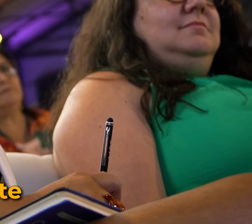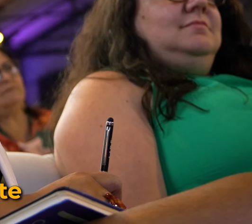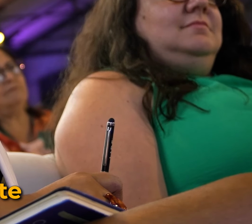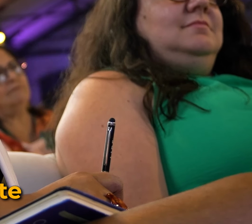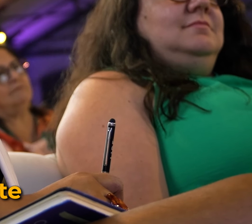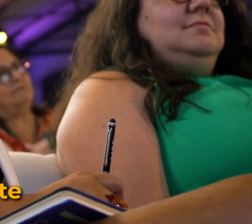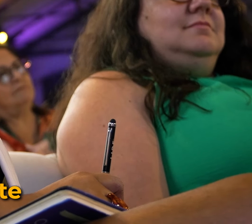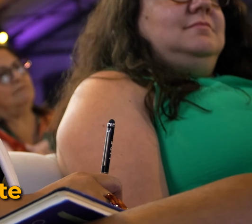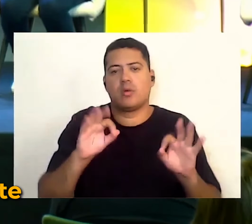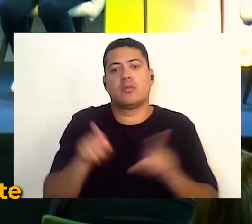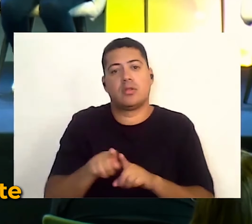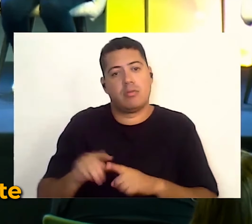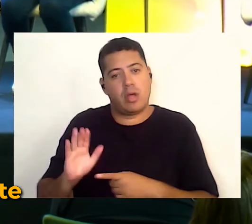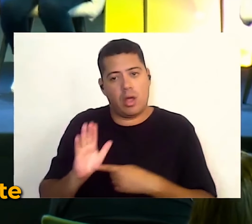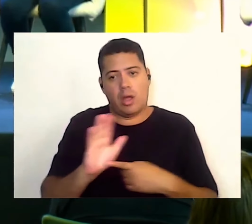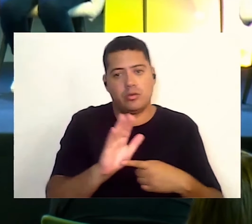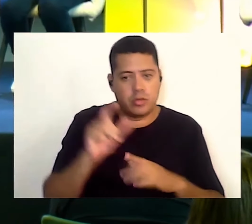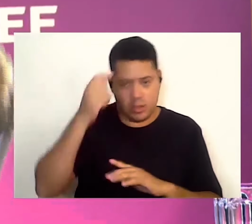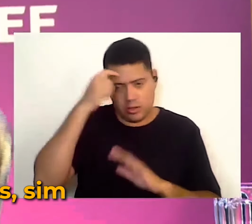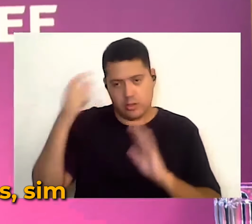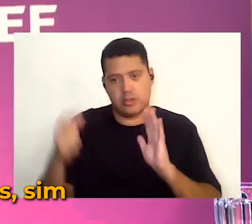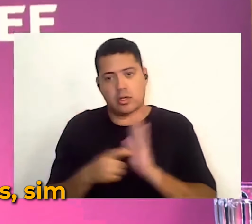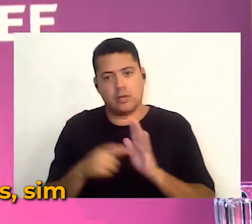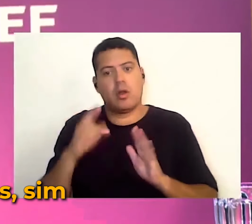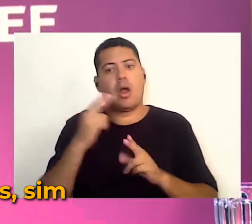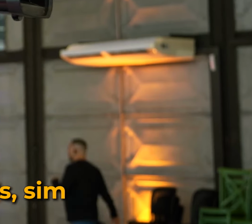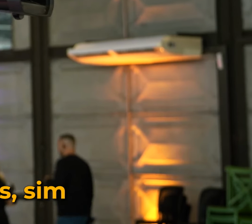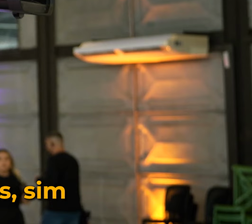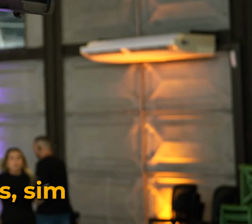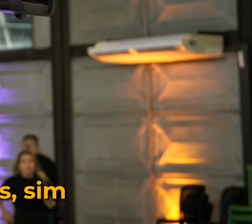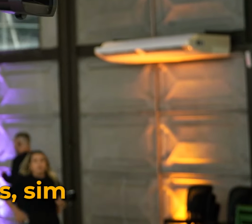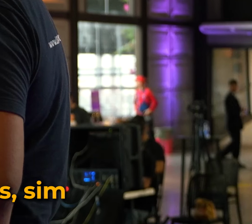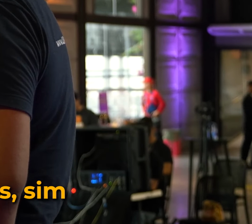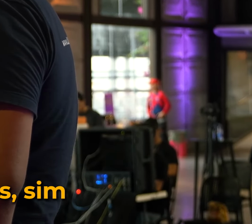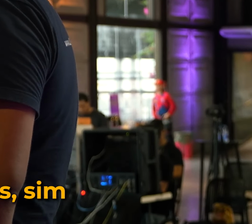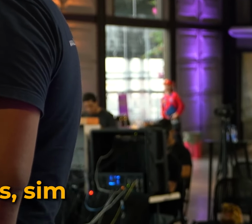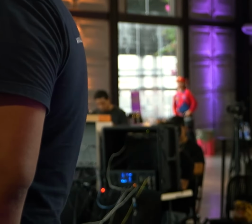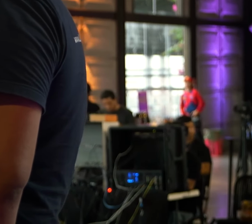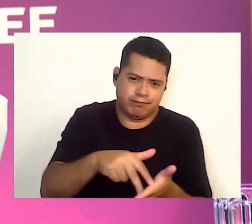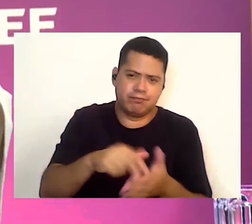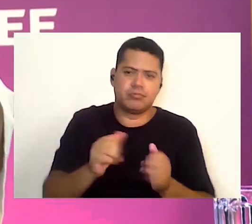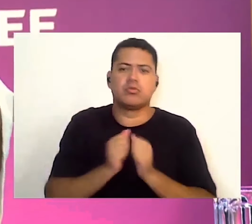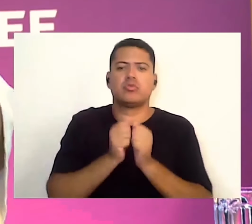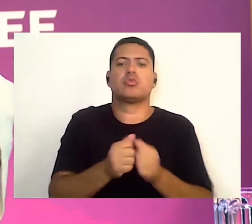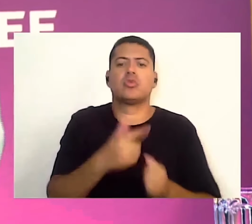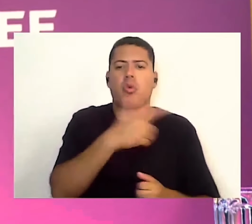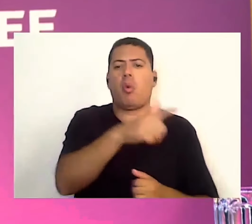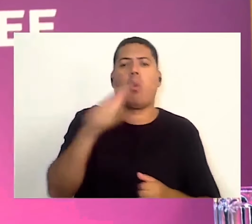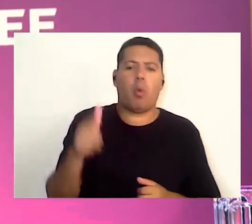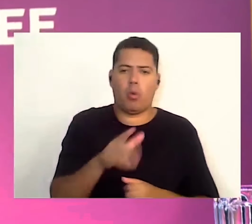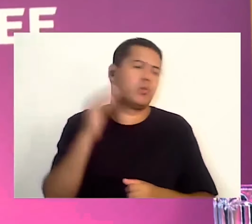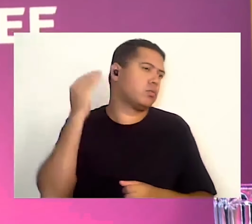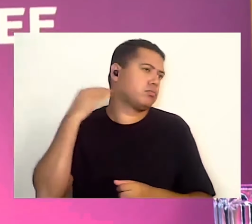precisa sim, né? Tá à frente, ela precisa estar chegando junto com os outros bancos, sim. Mas, assim,